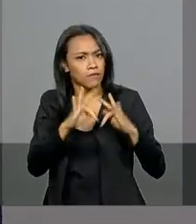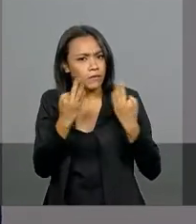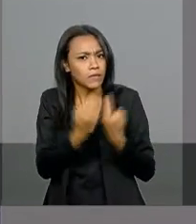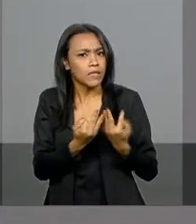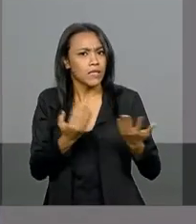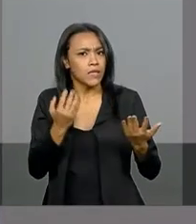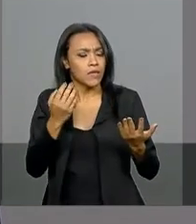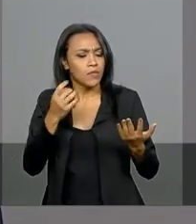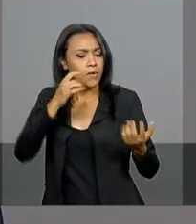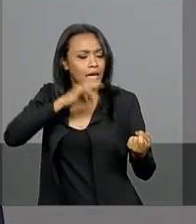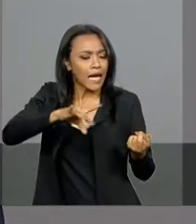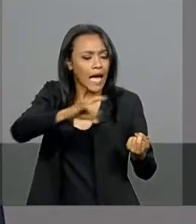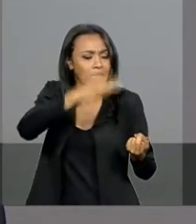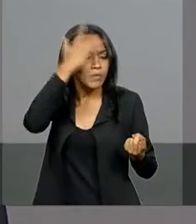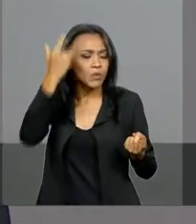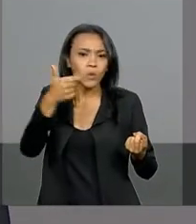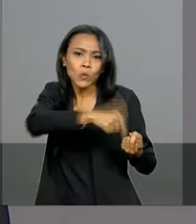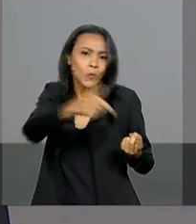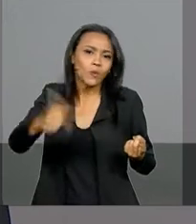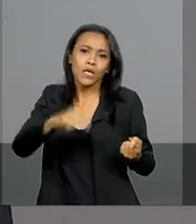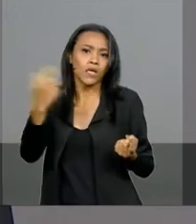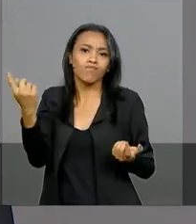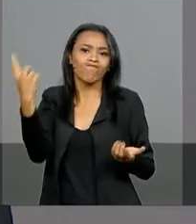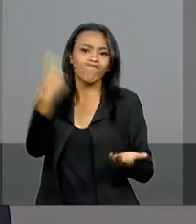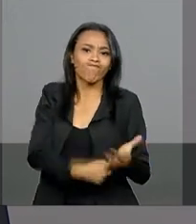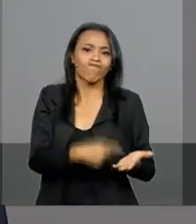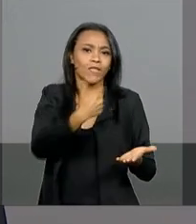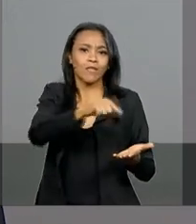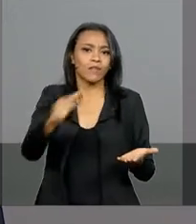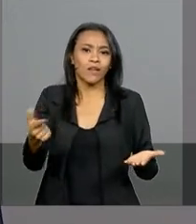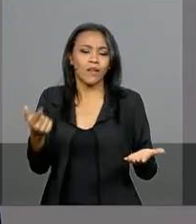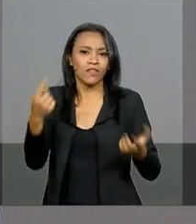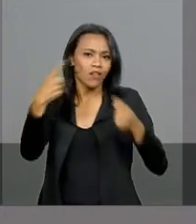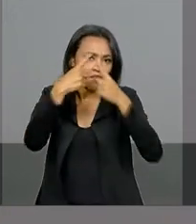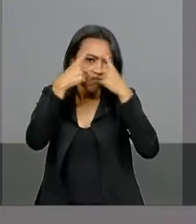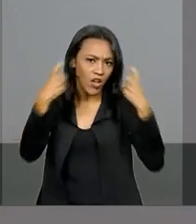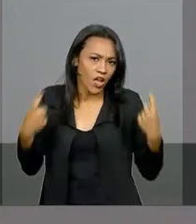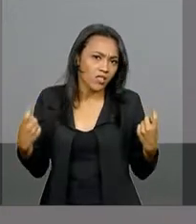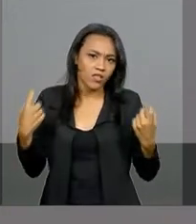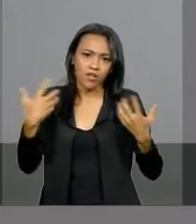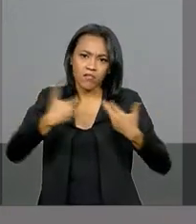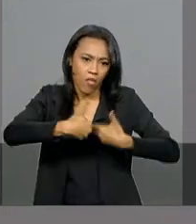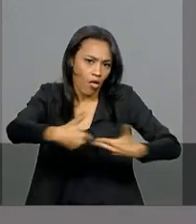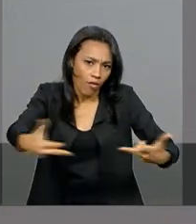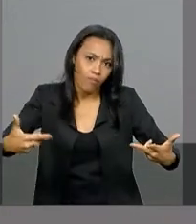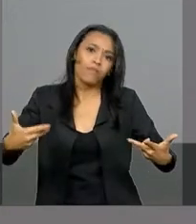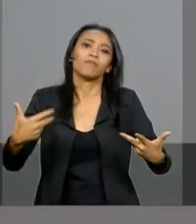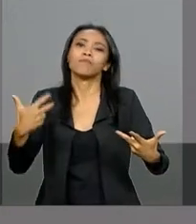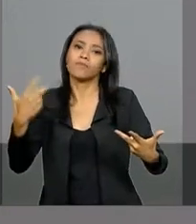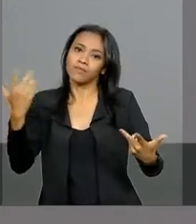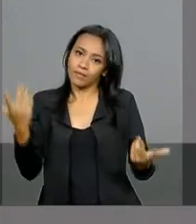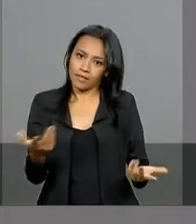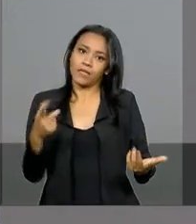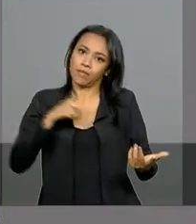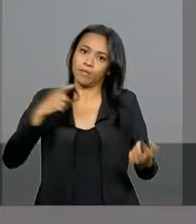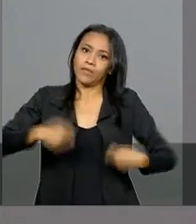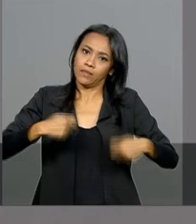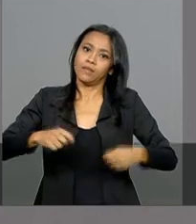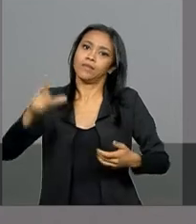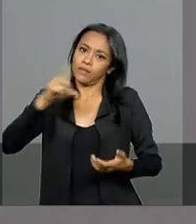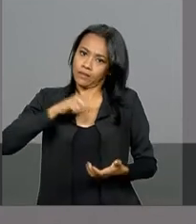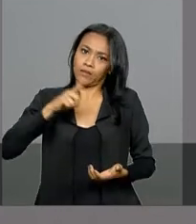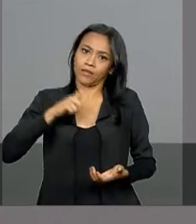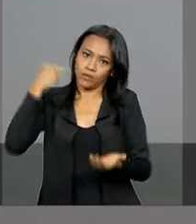mostrem inaptos para exercer os atos incompatíveis com esse grande dever que é o poder